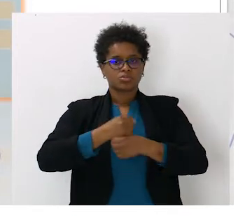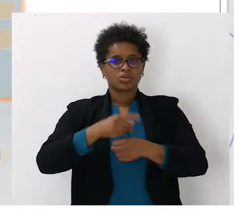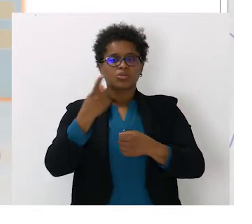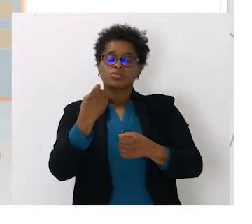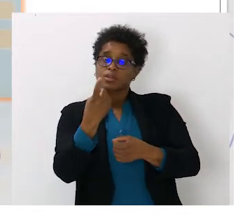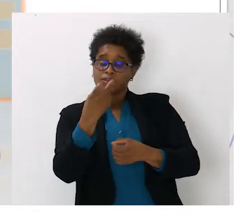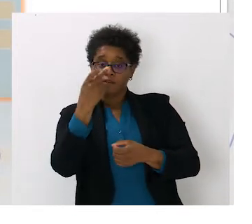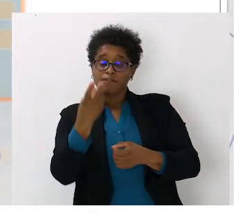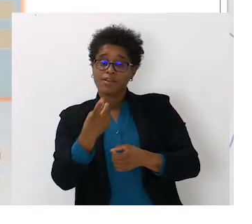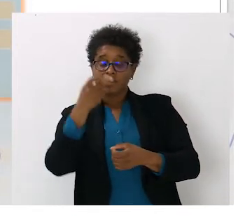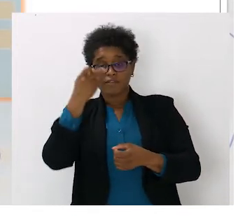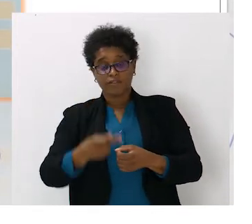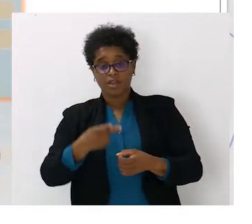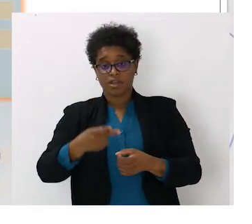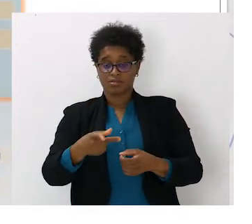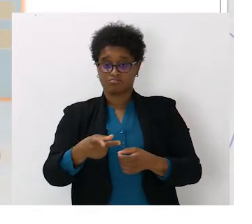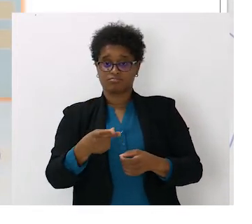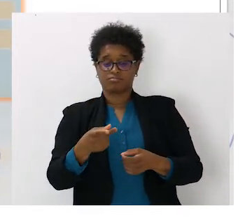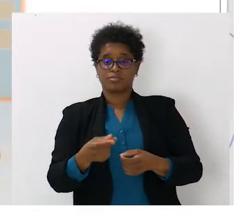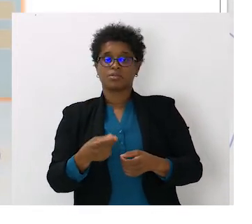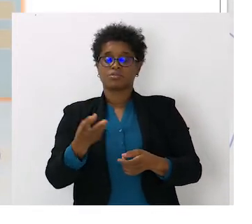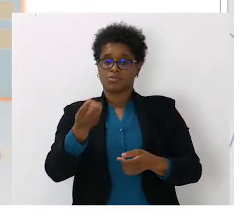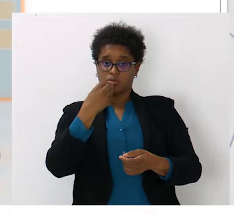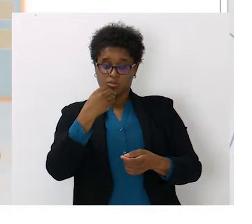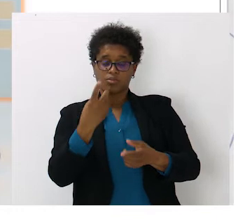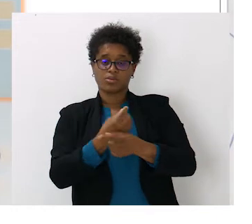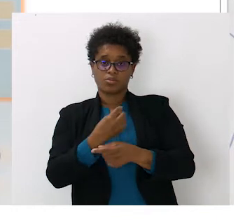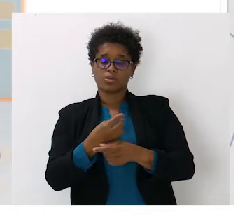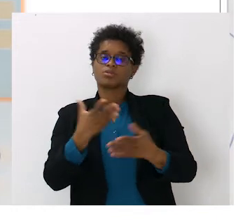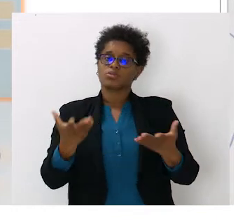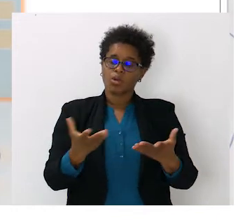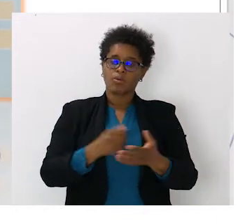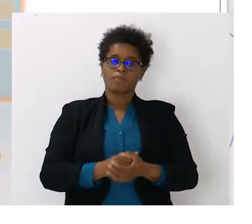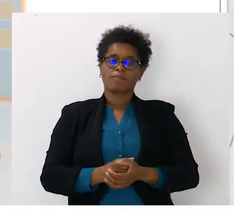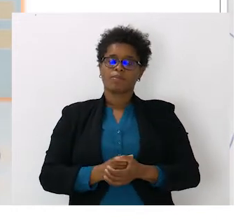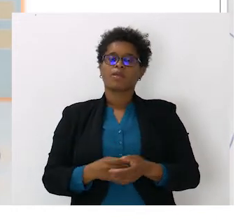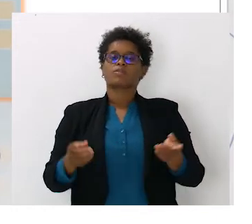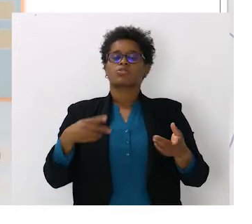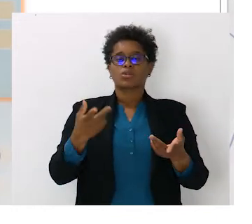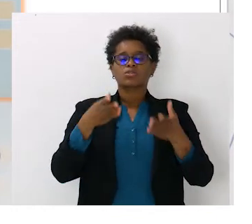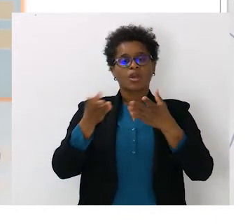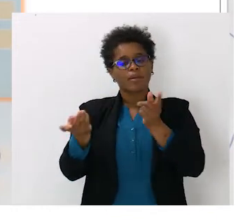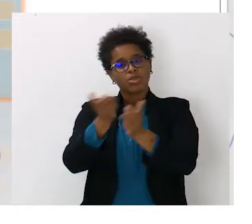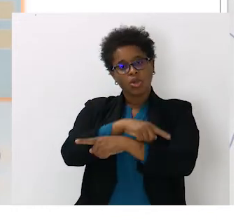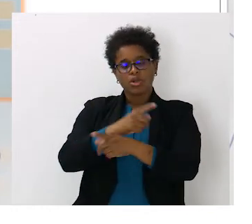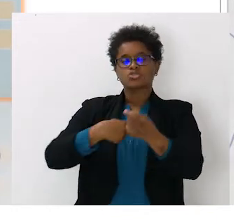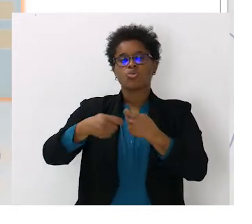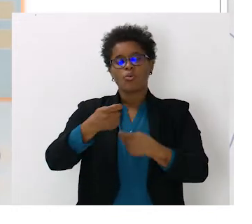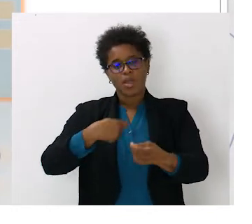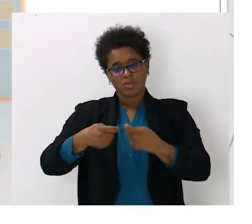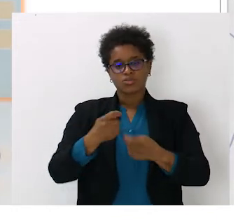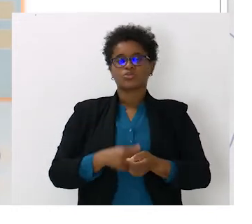sobrava, o que resta do consumo imediato, servia para trocas